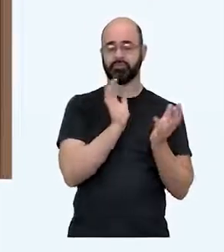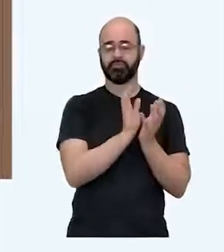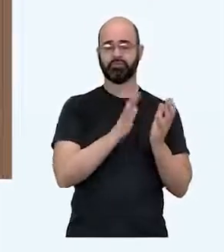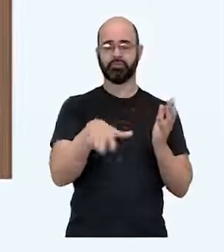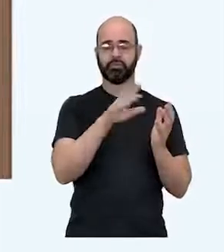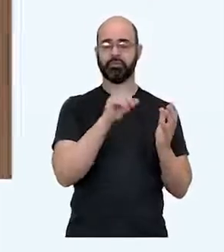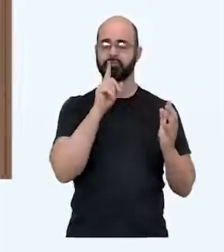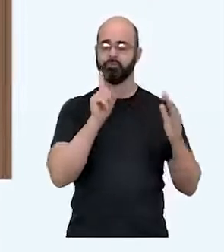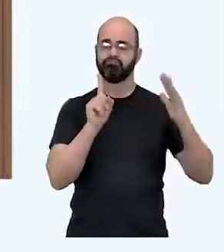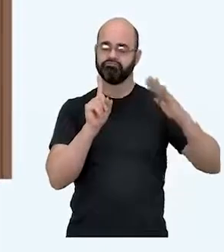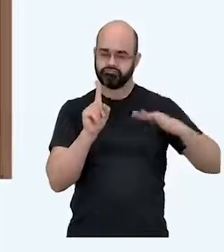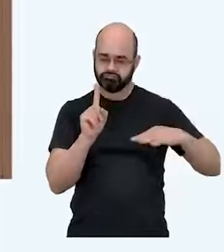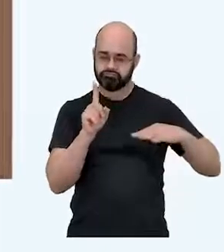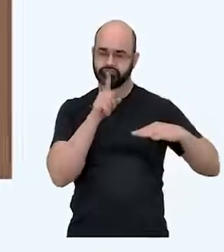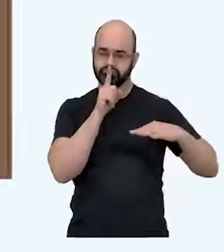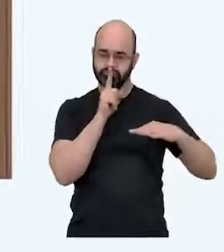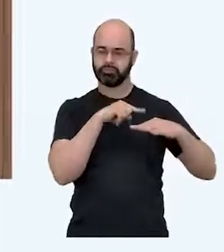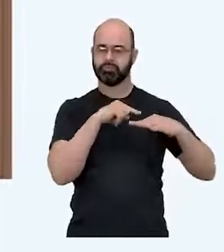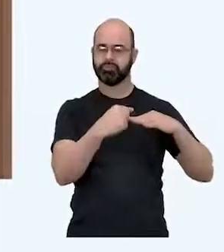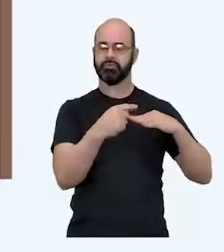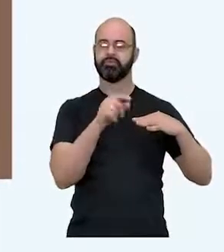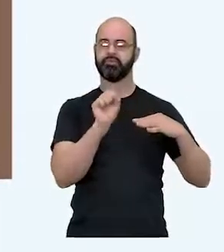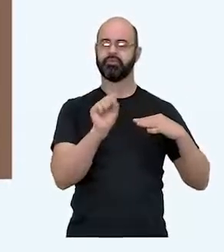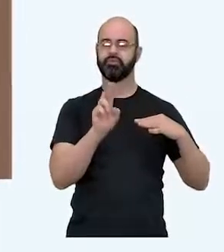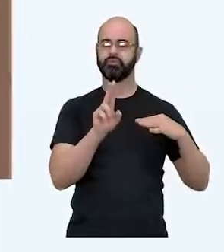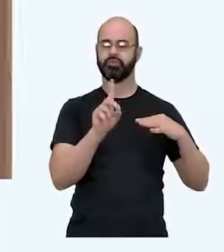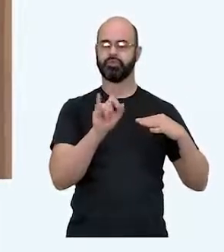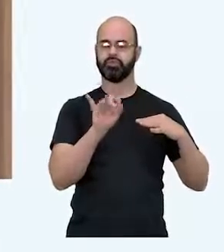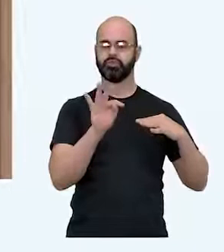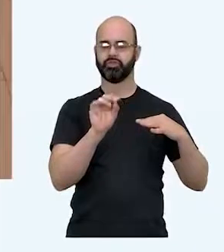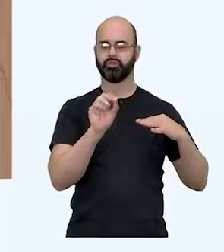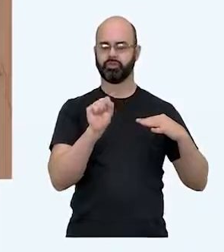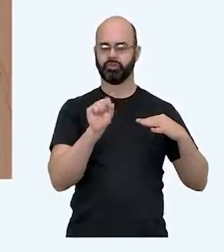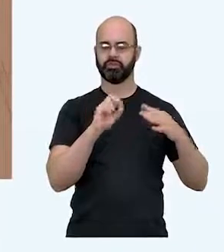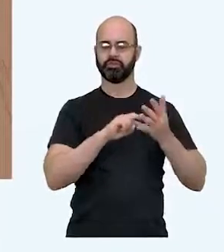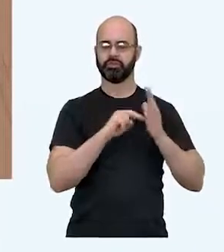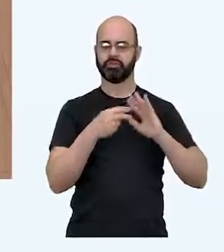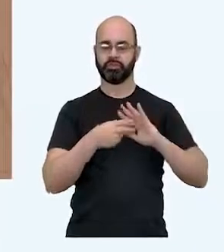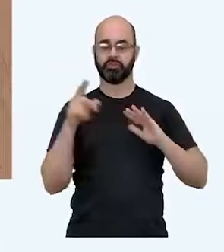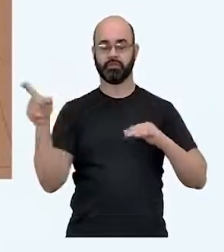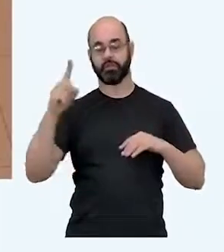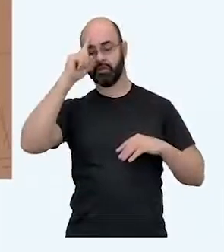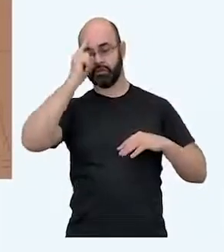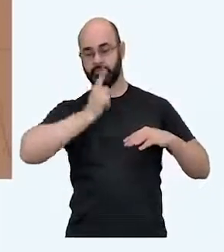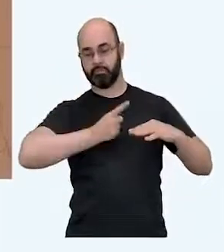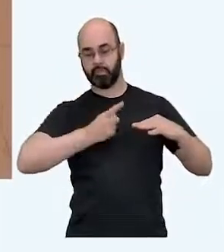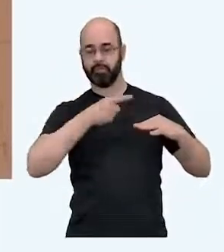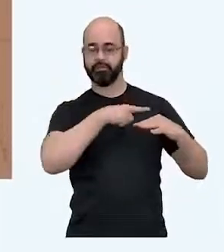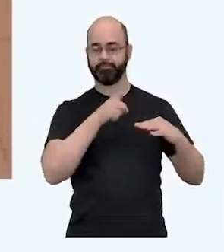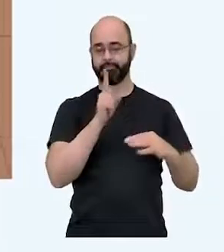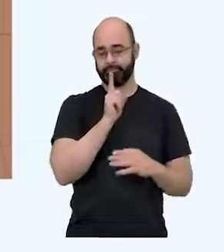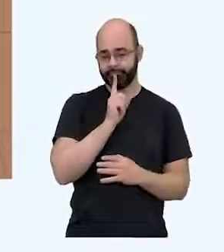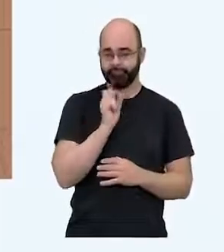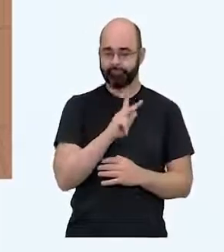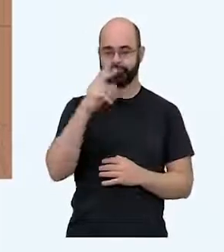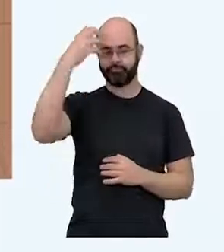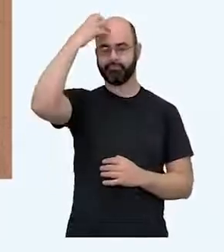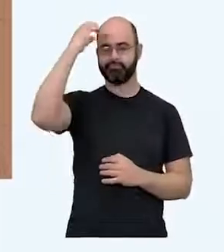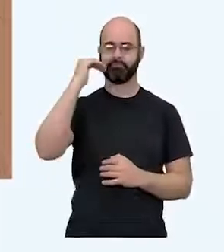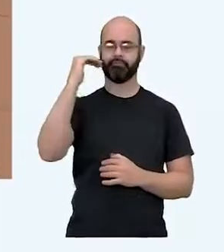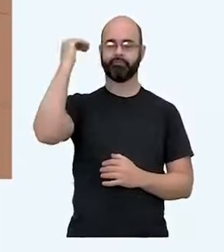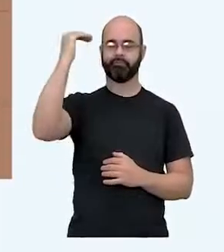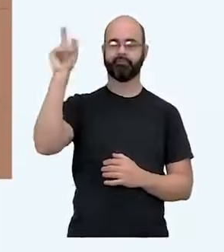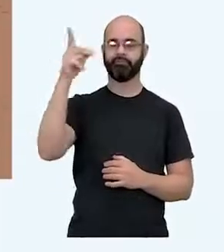súditos, e o significado dessa palavra é aqueles que estão sob a vontade de outro. Então, a vontade do rei era a